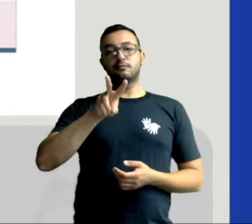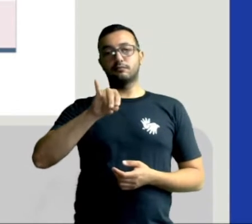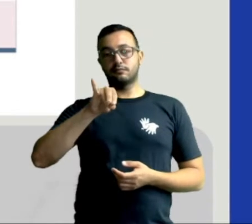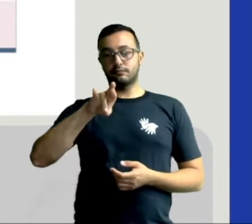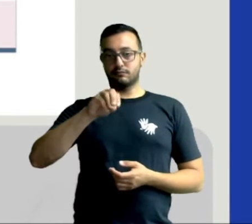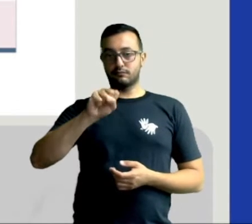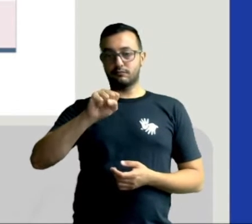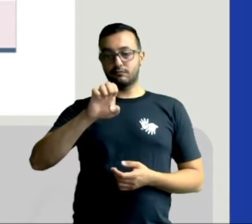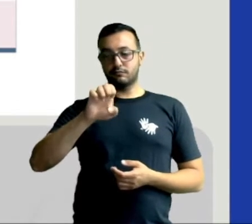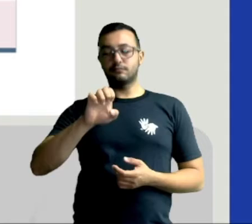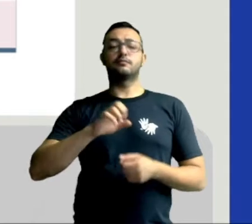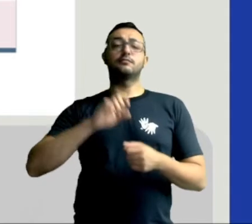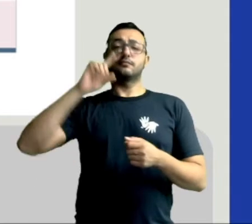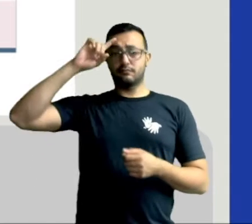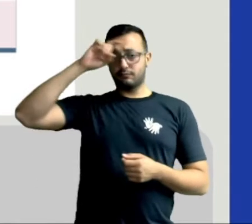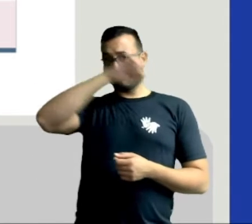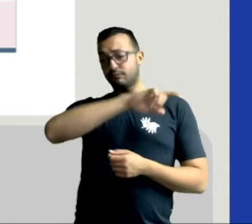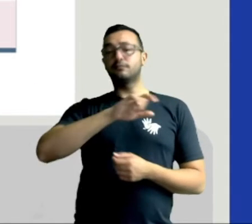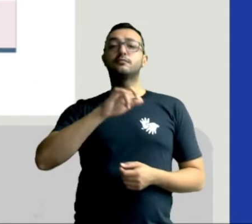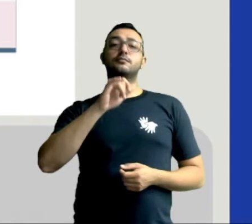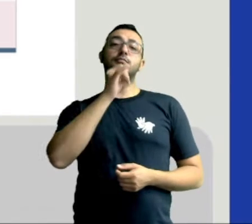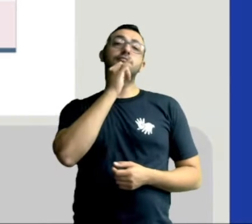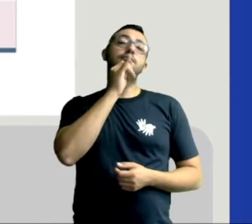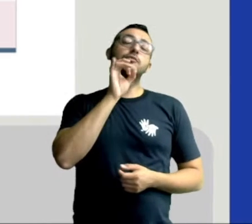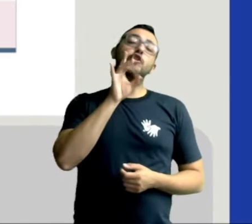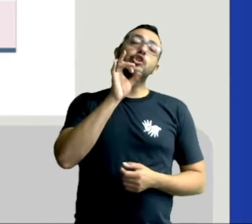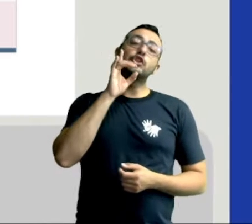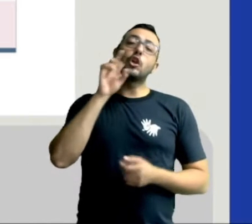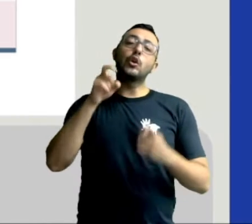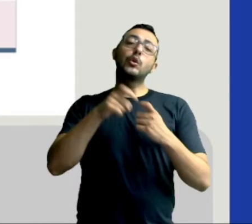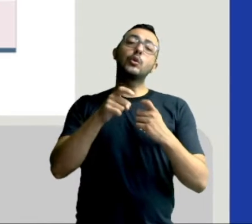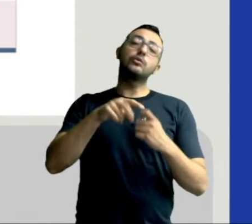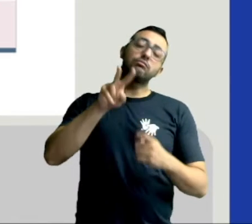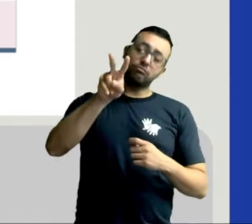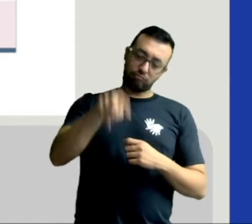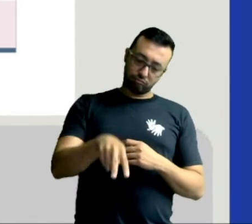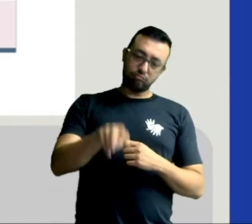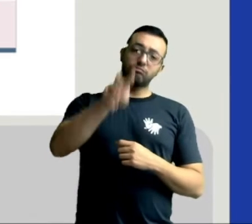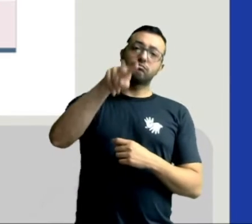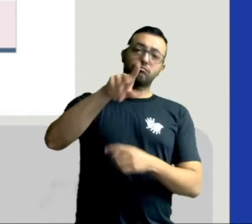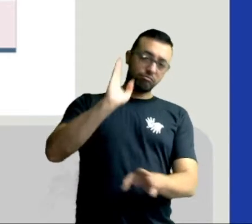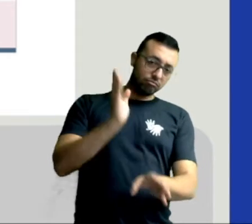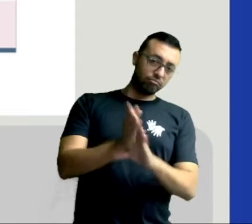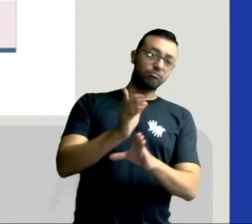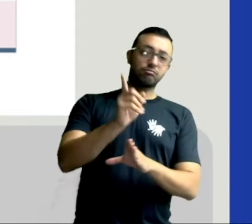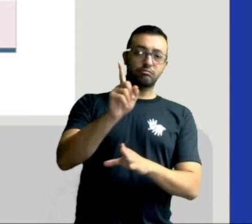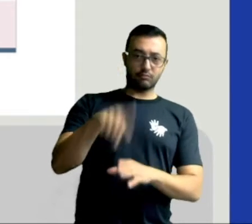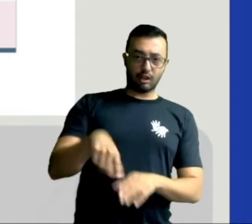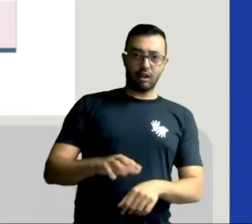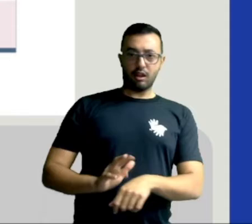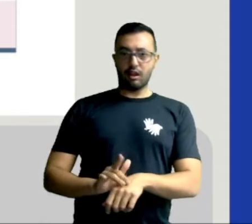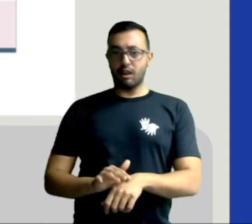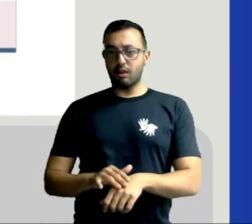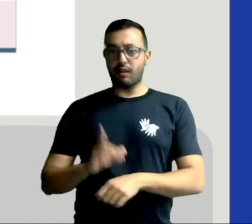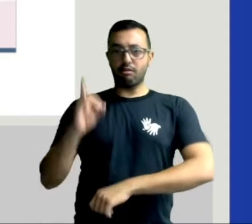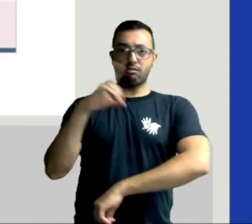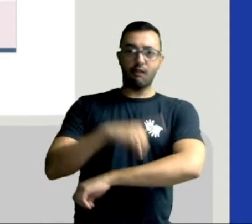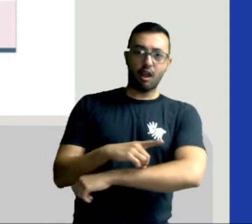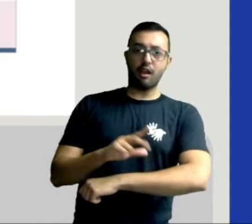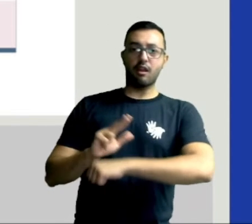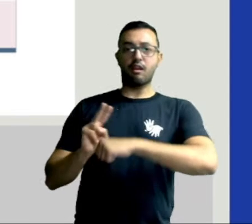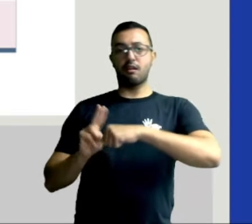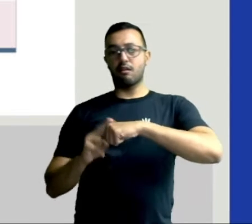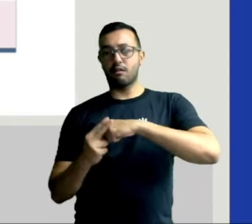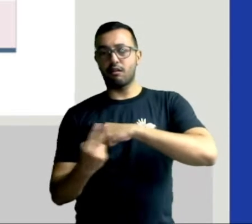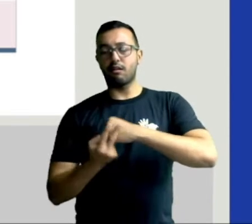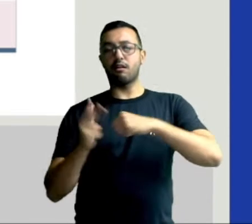difícil somente pelo exame clínico definir, diagnosticar se você está com a dengue, com a